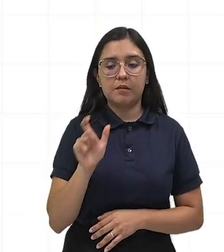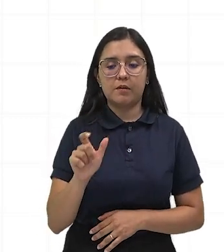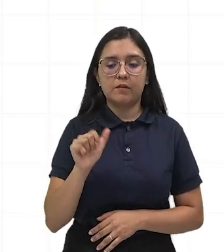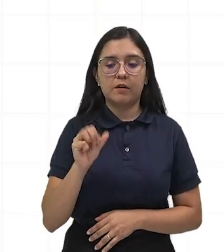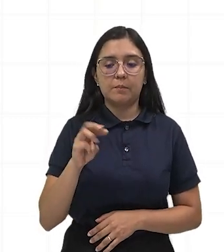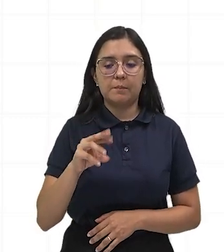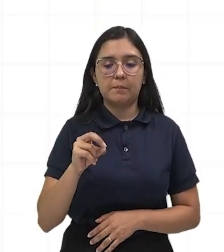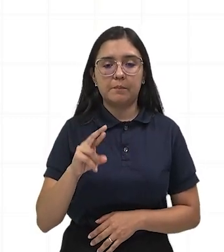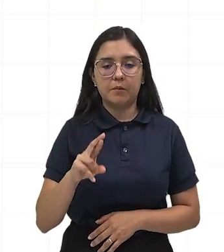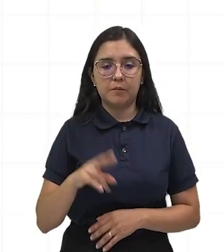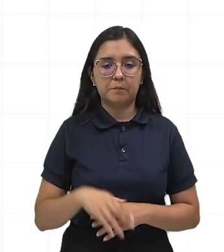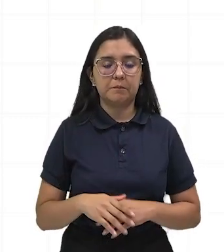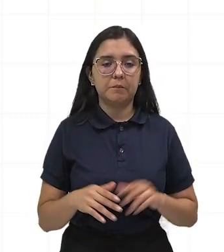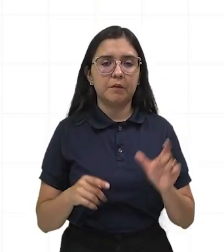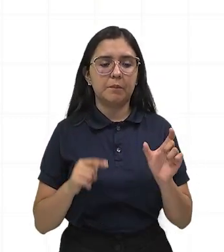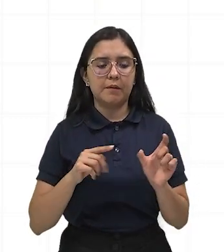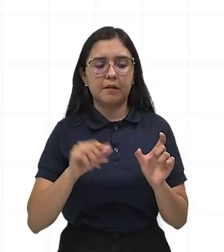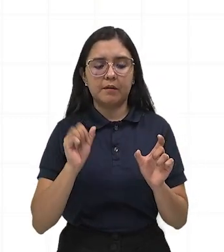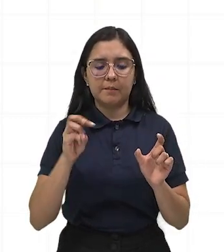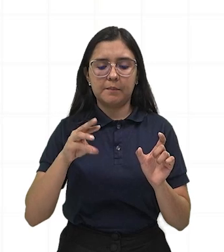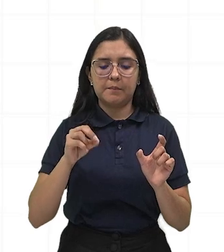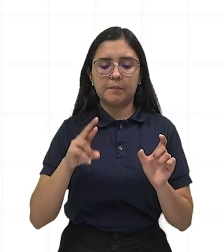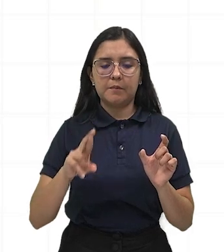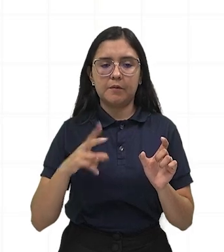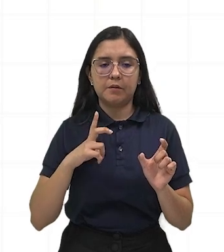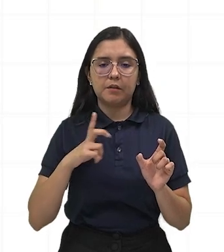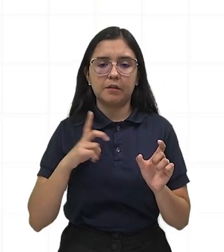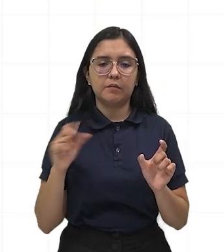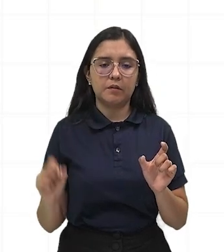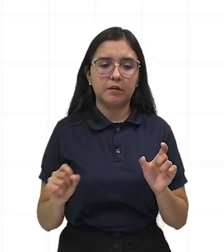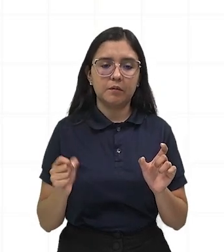a palavra amor, ela tem 1,